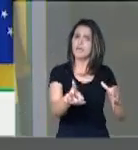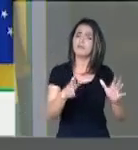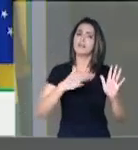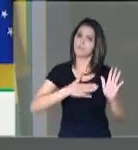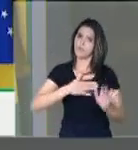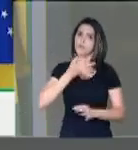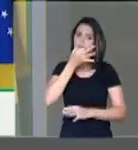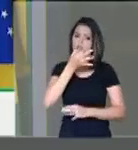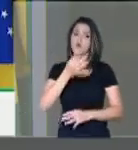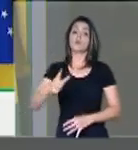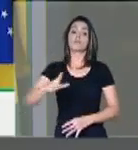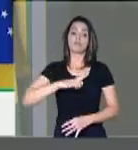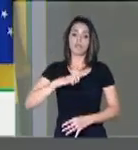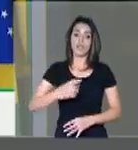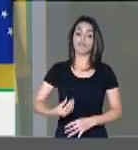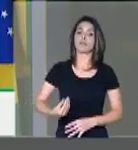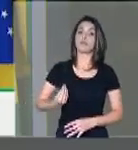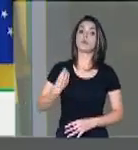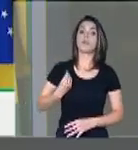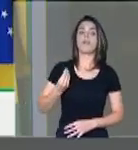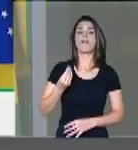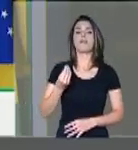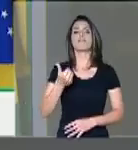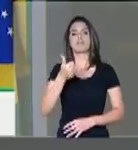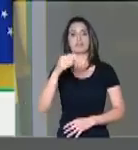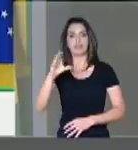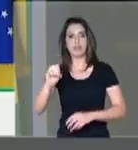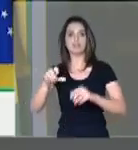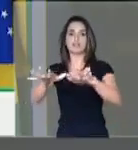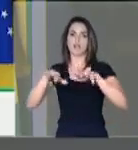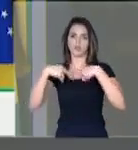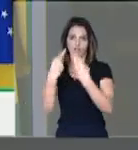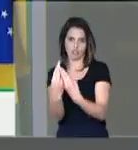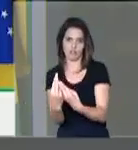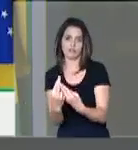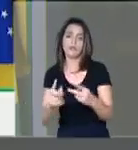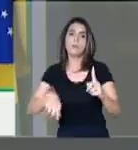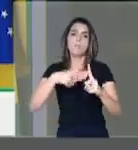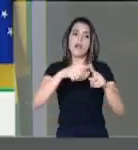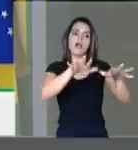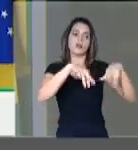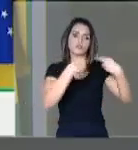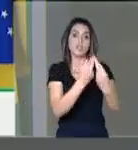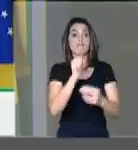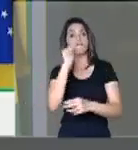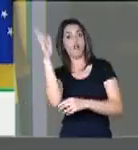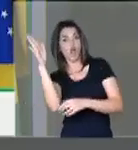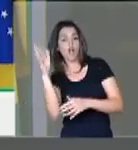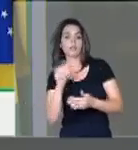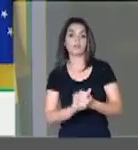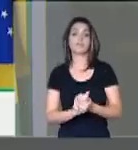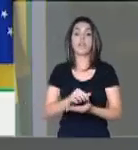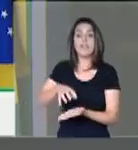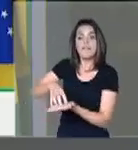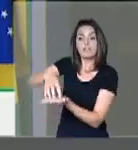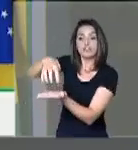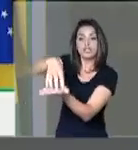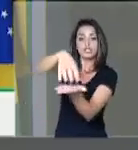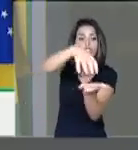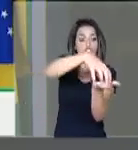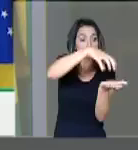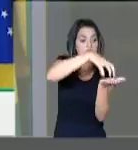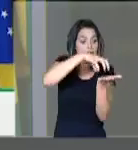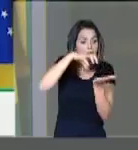houve ao menos dez audiências públicas para além das audiências externas muitas entidades